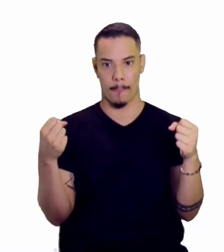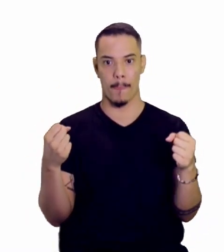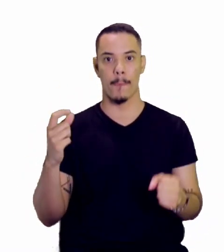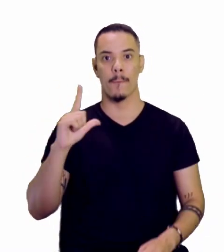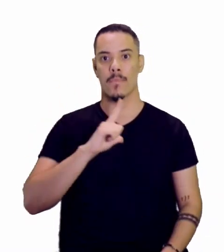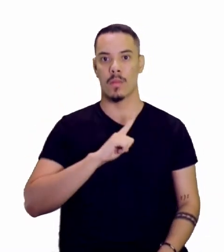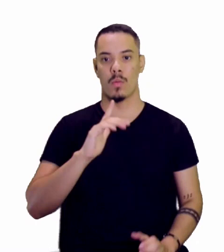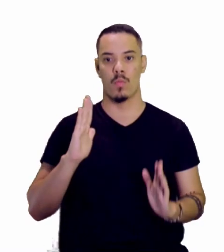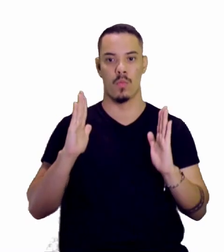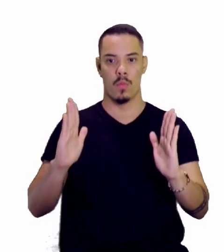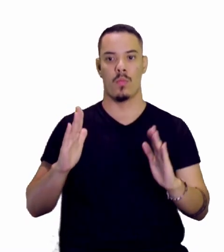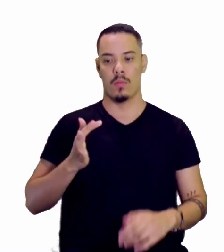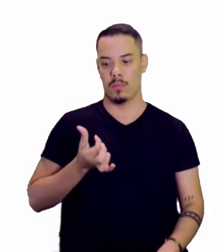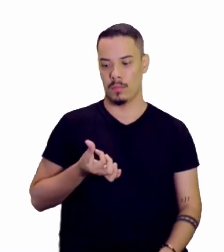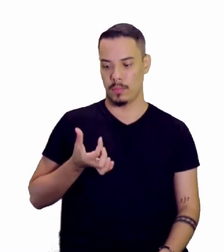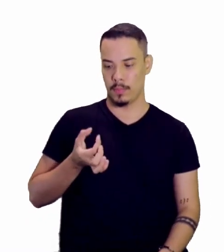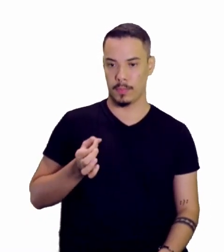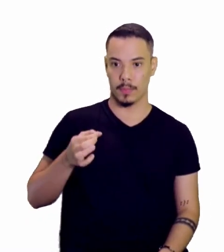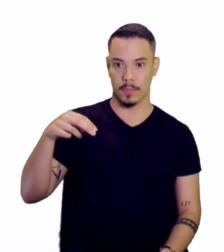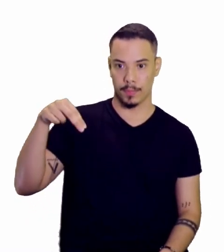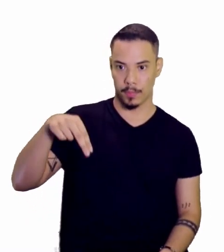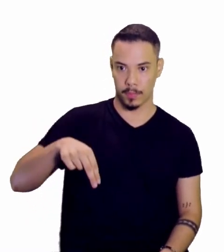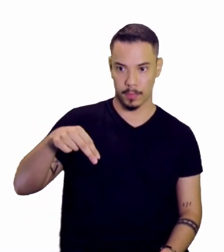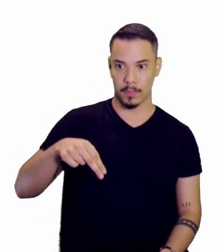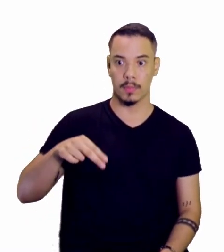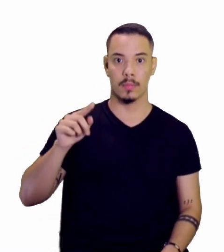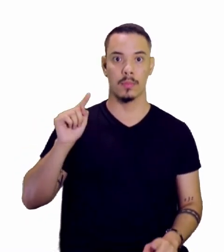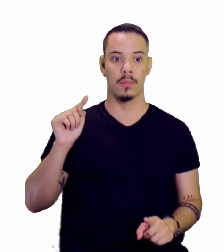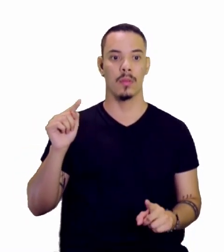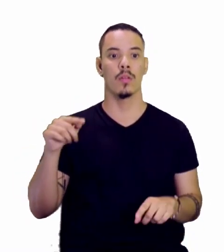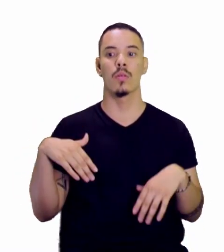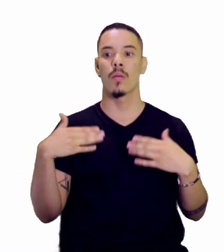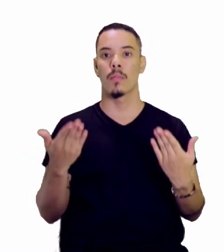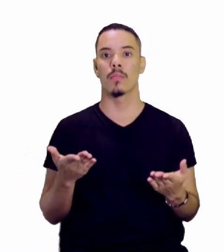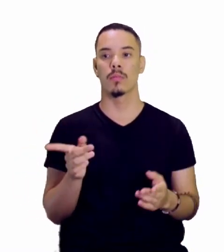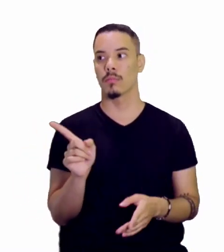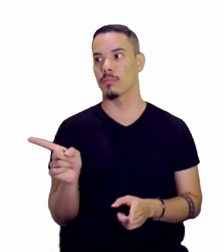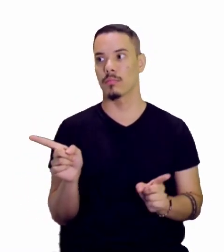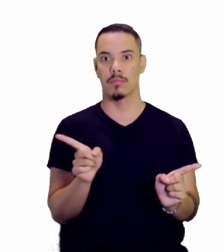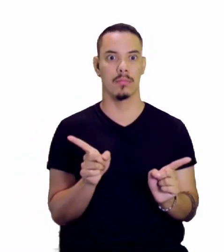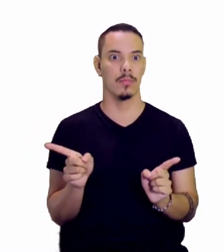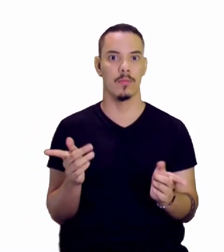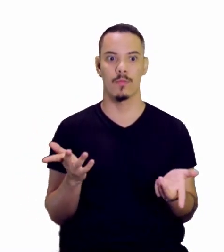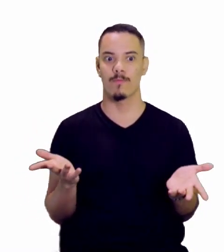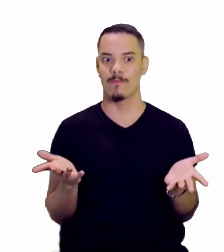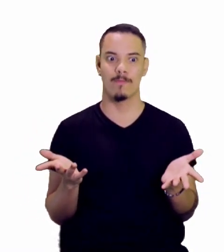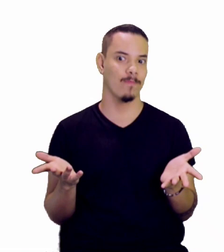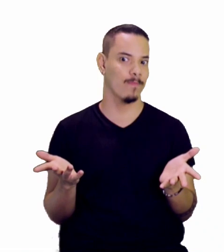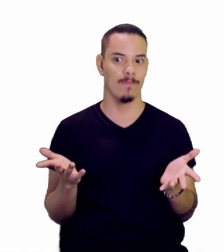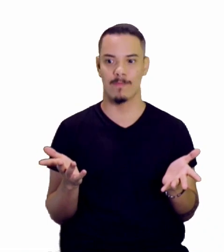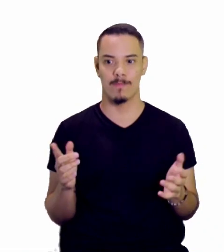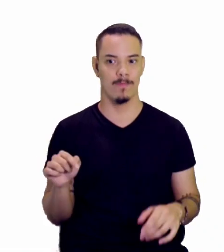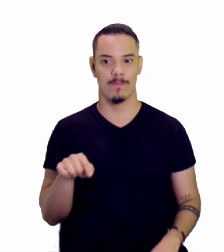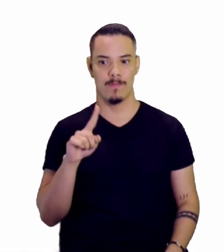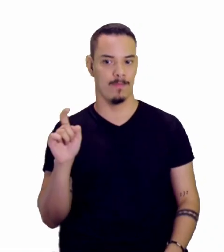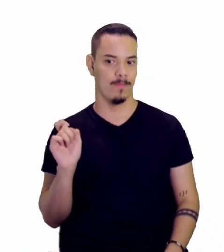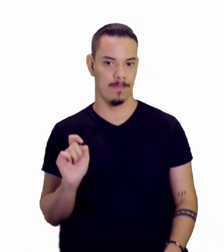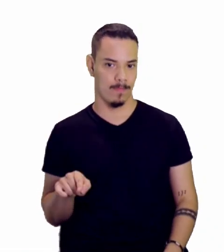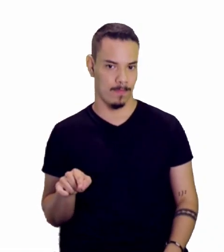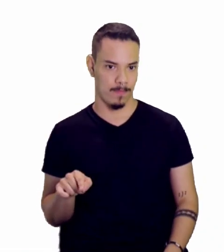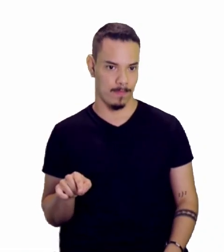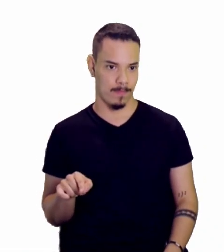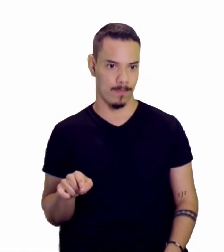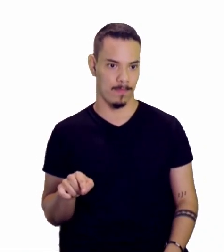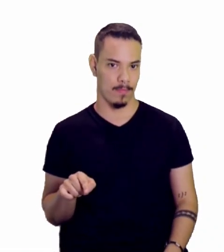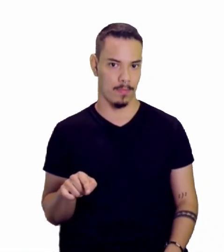romper, tem um módulo de 60 newton e aponta para a... Bom, ali foi